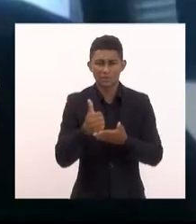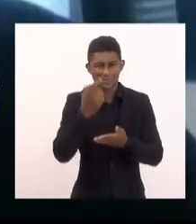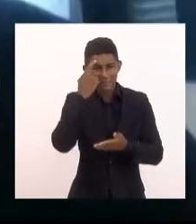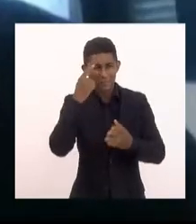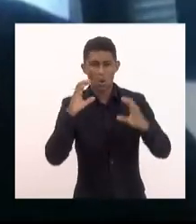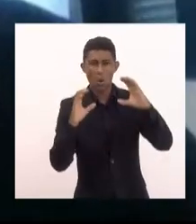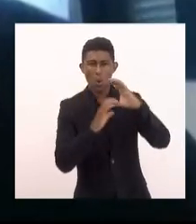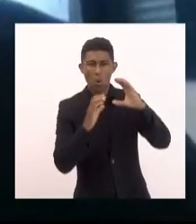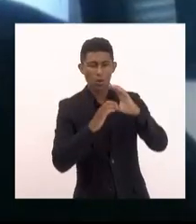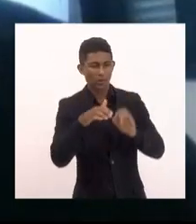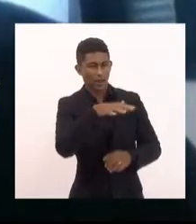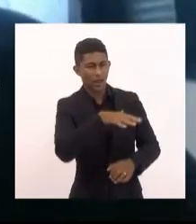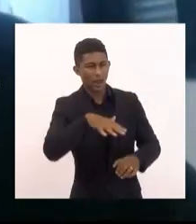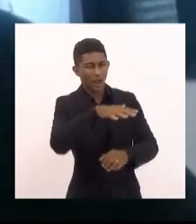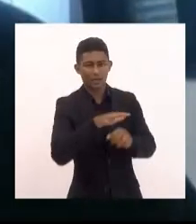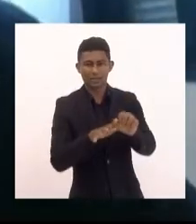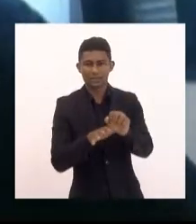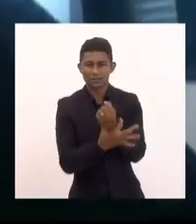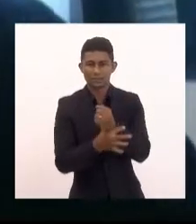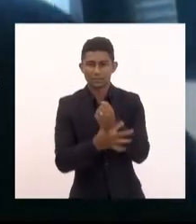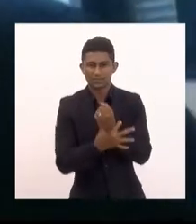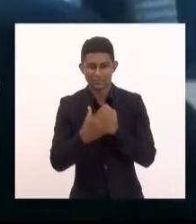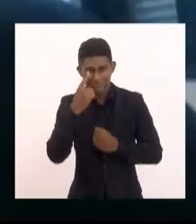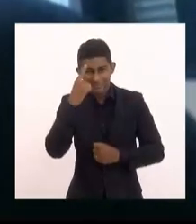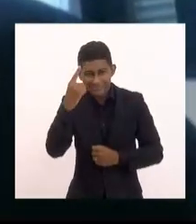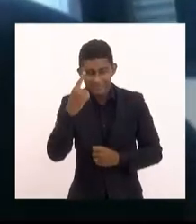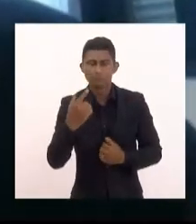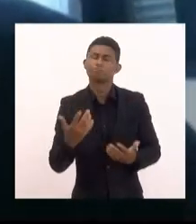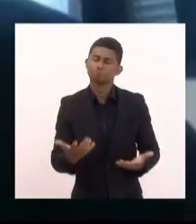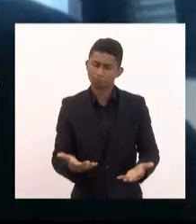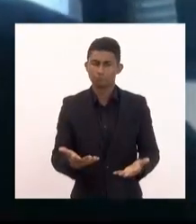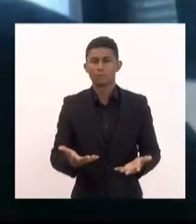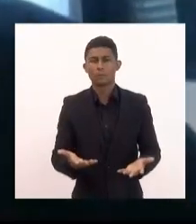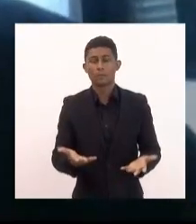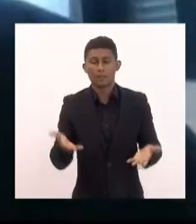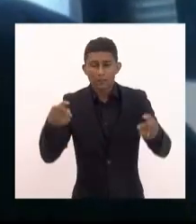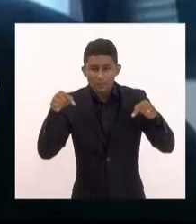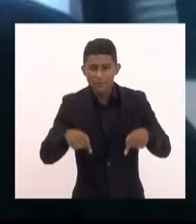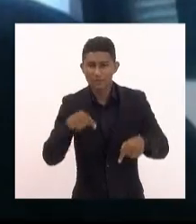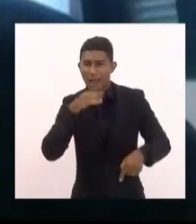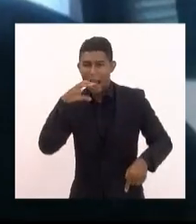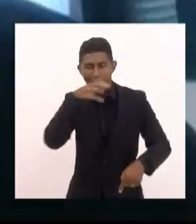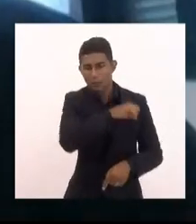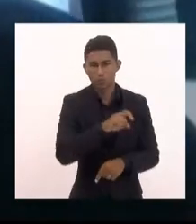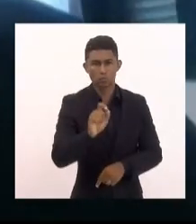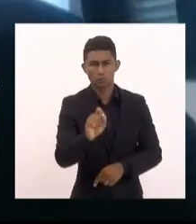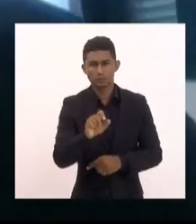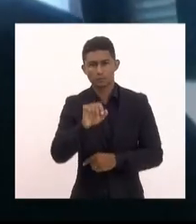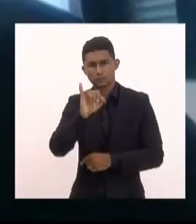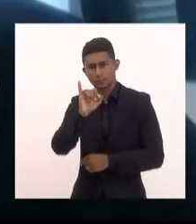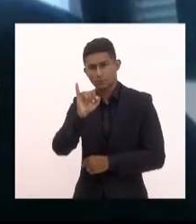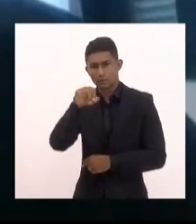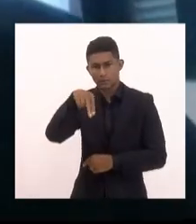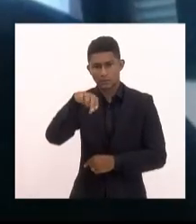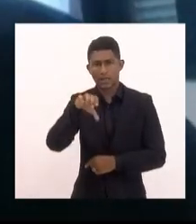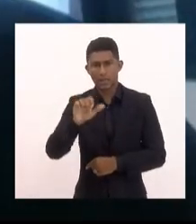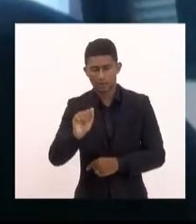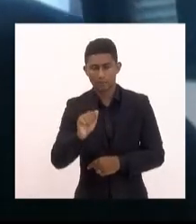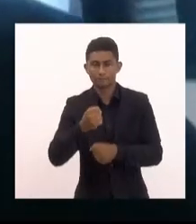área de segurança pública. Então, rapidamente, em relação ao INEA. Em